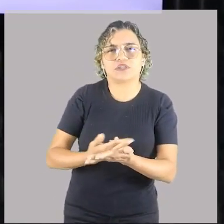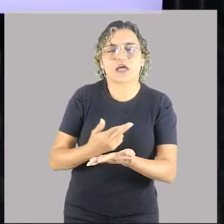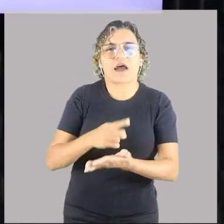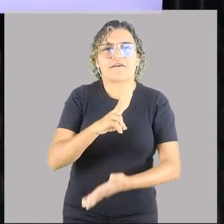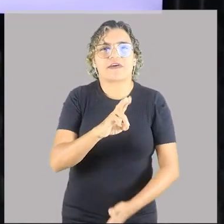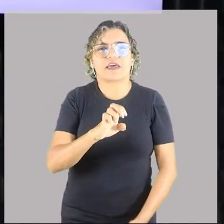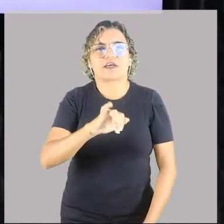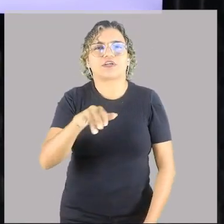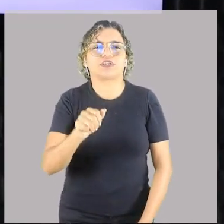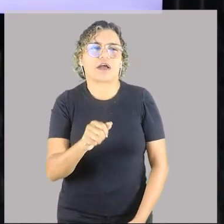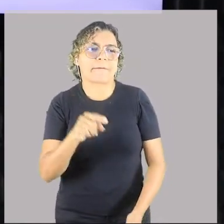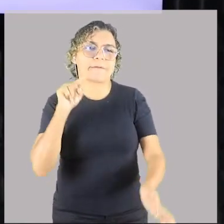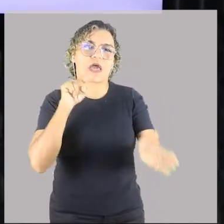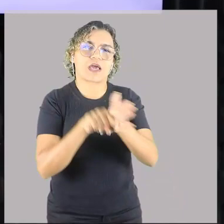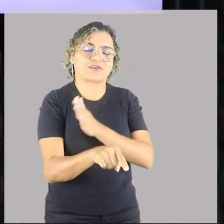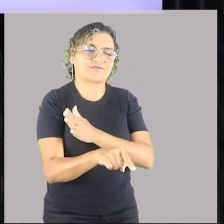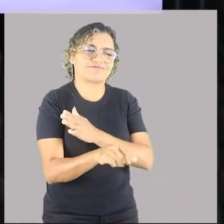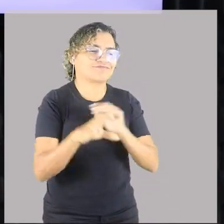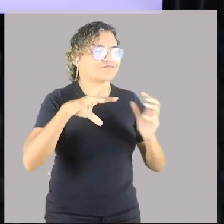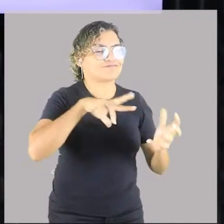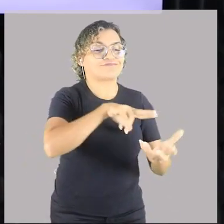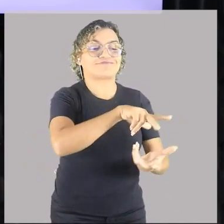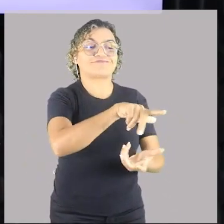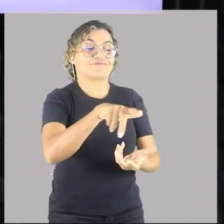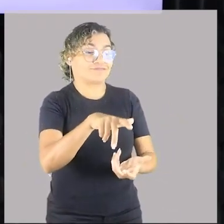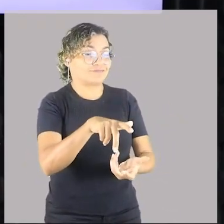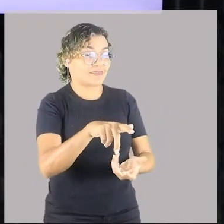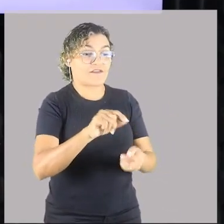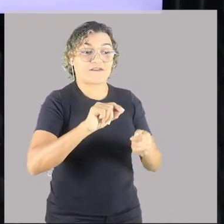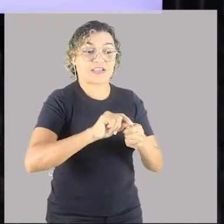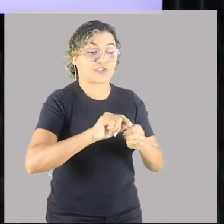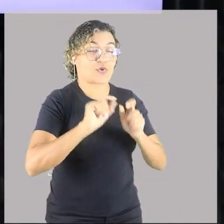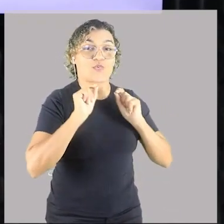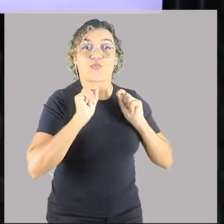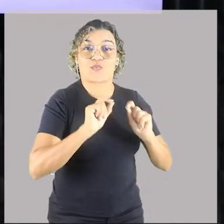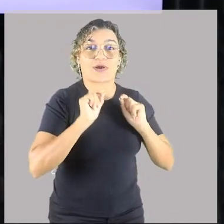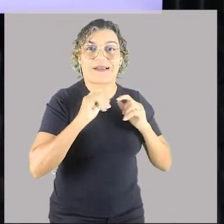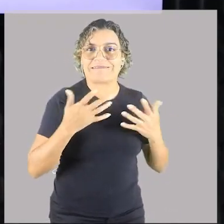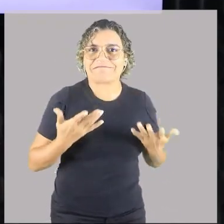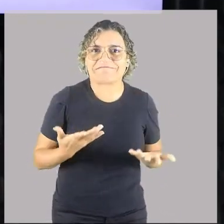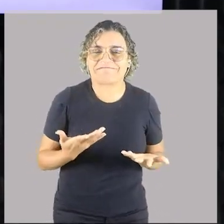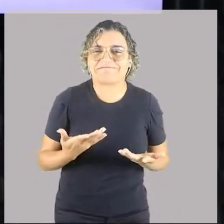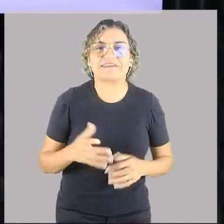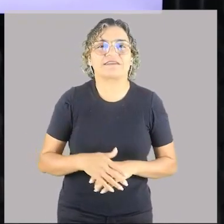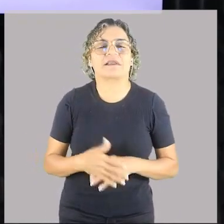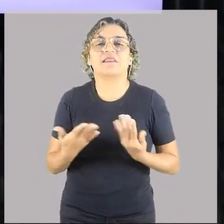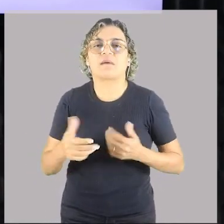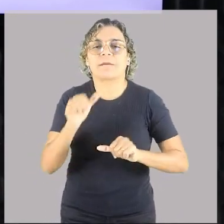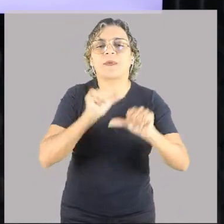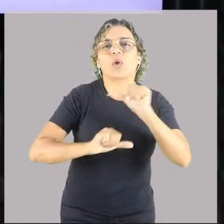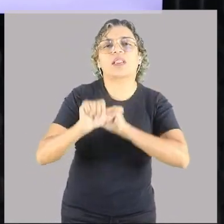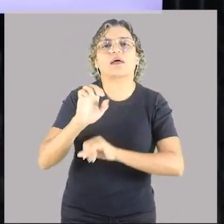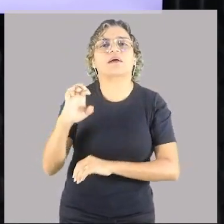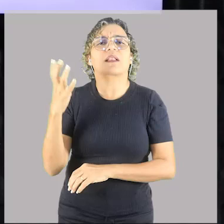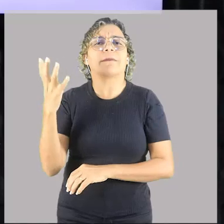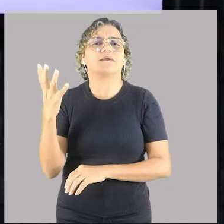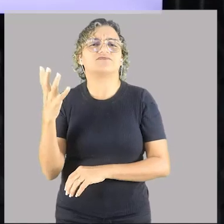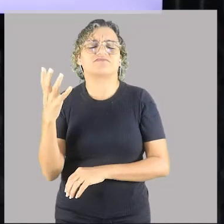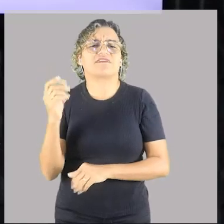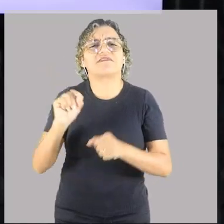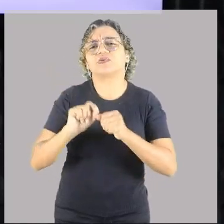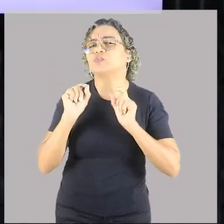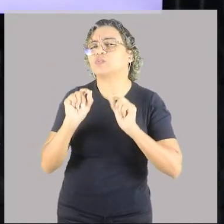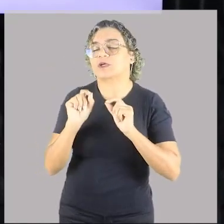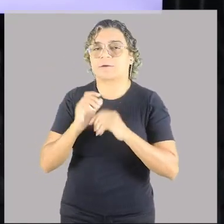Veja. E aí fez a seguinte pergunta, E aí, planeta, o que fazer? E aí as mudanças climáticas, o que